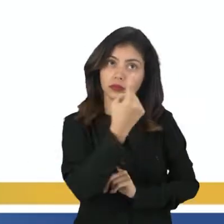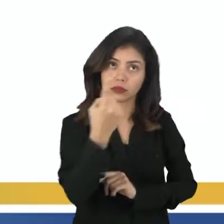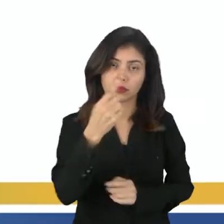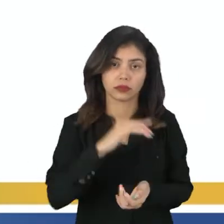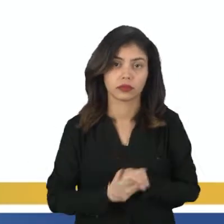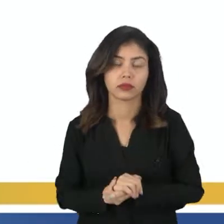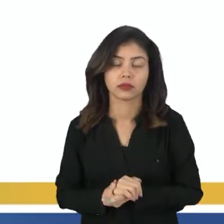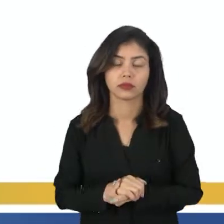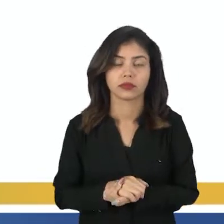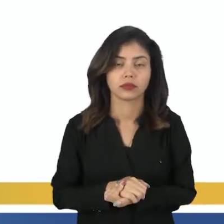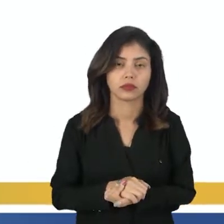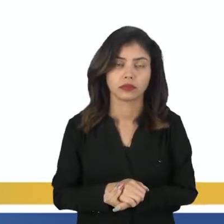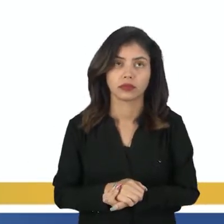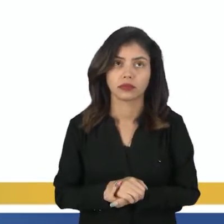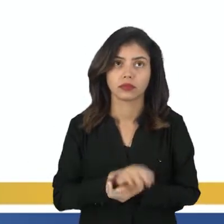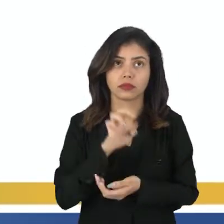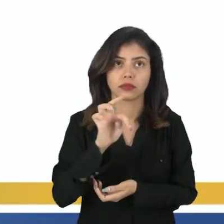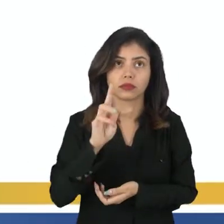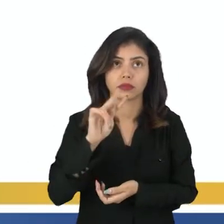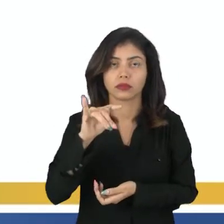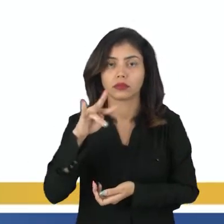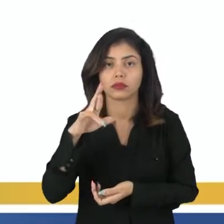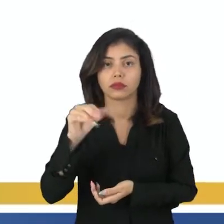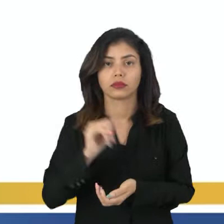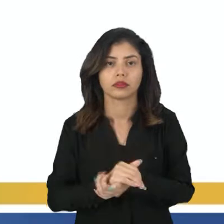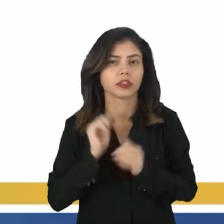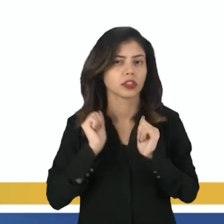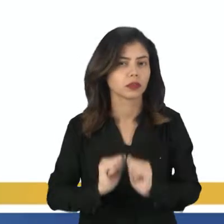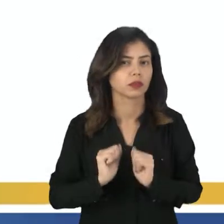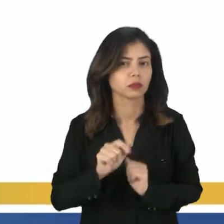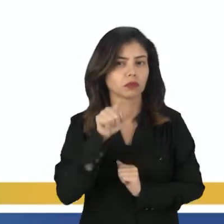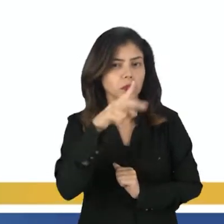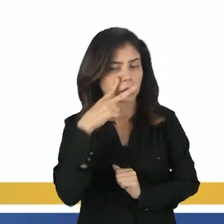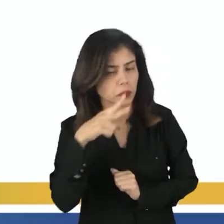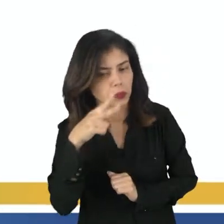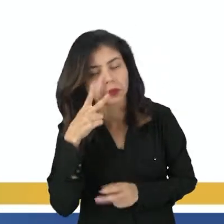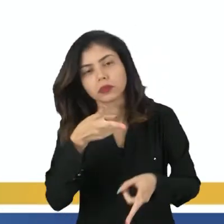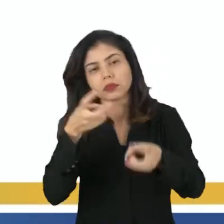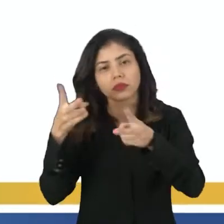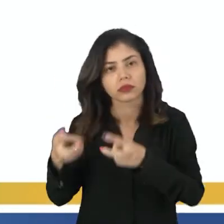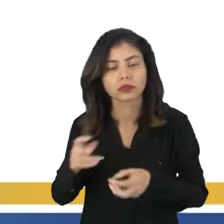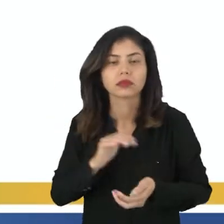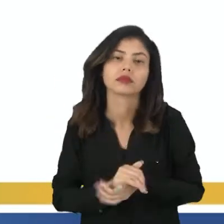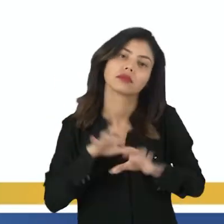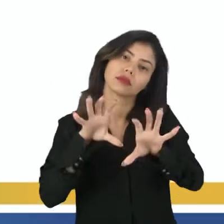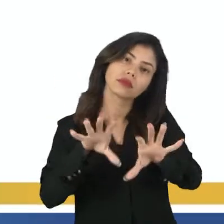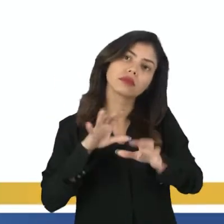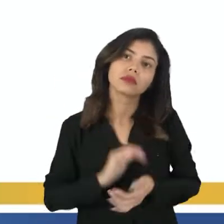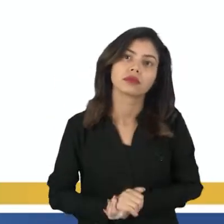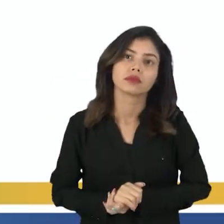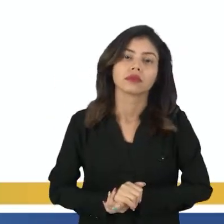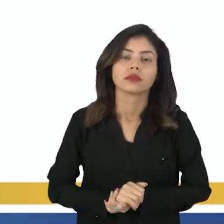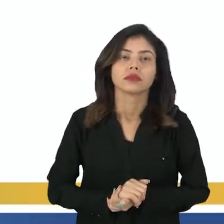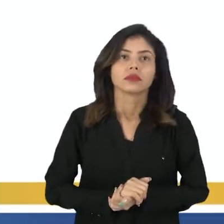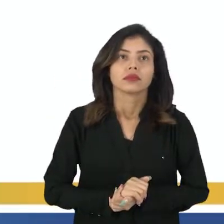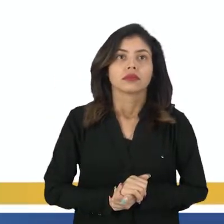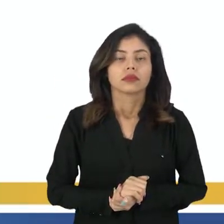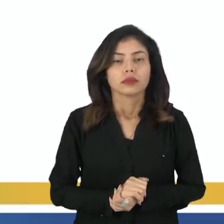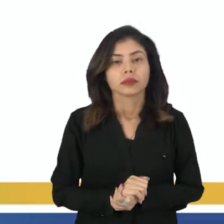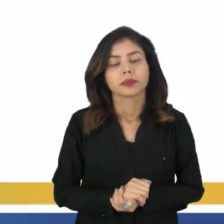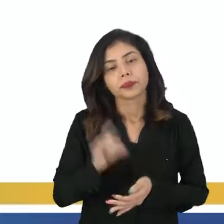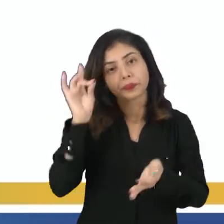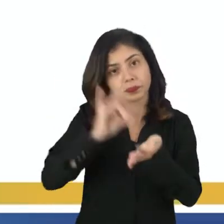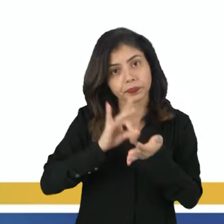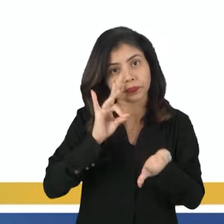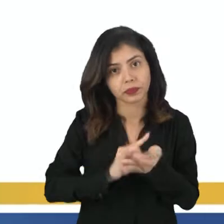dos aspectos da estatística. Então, vocês percebem nessa citação que,